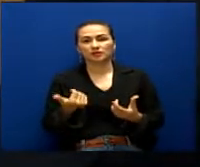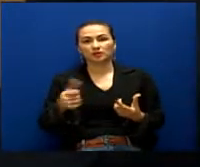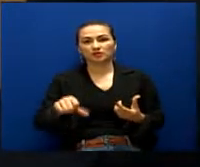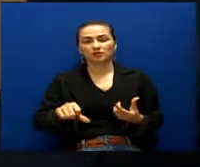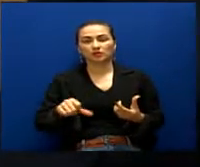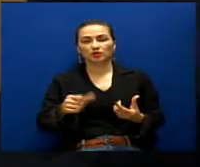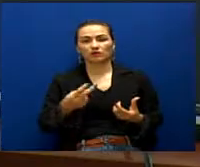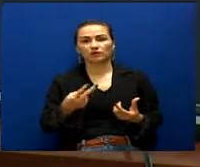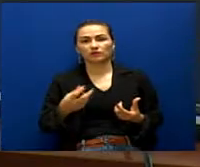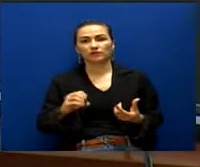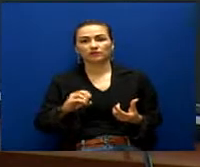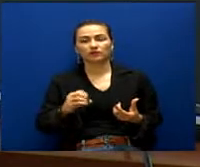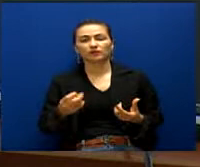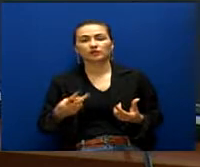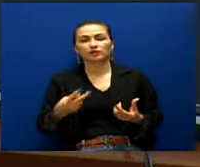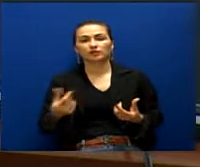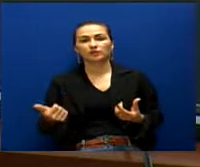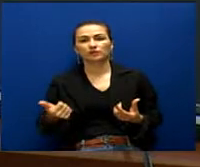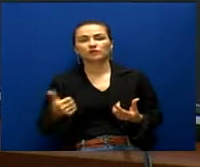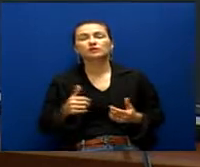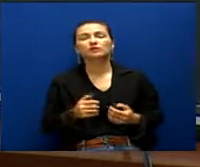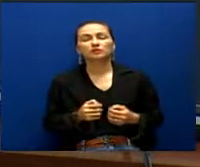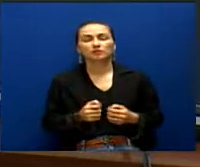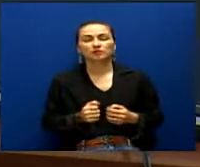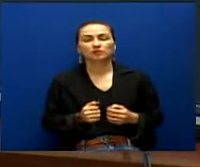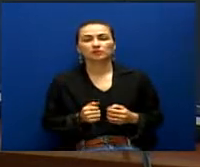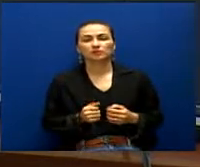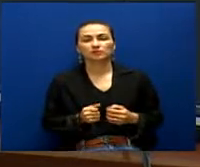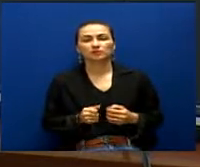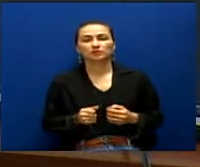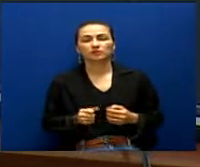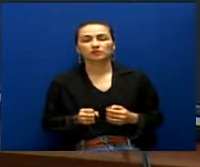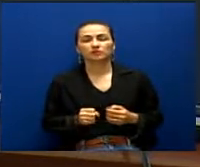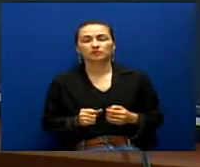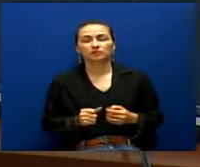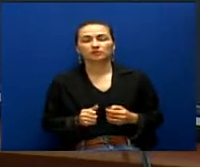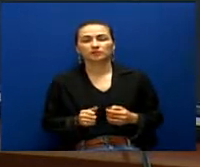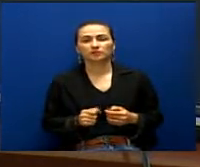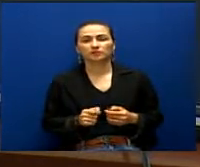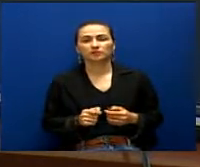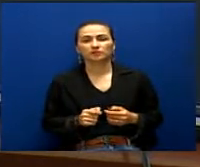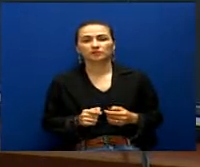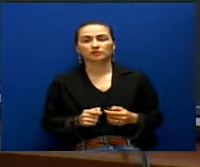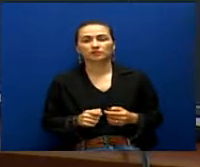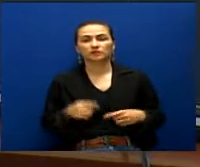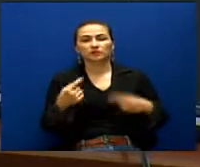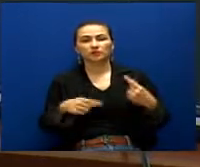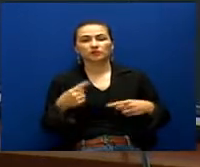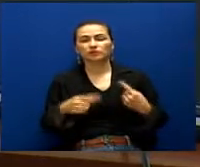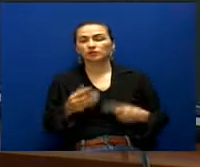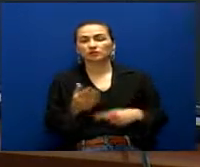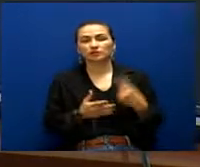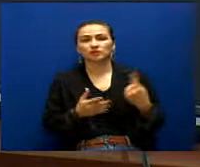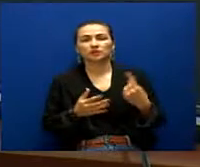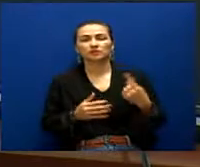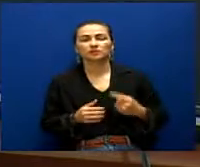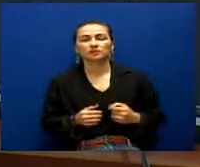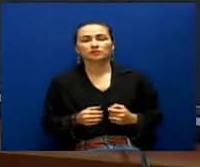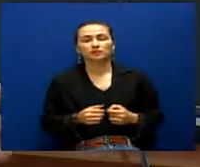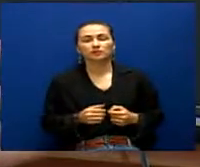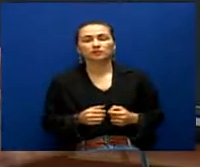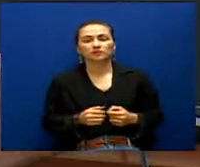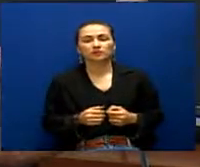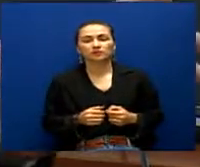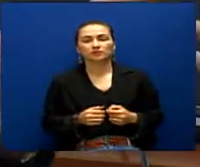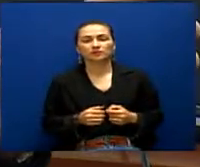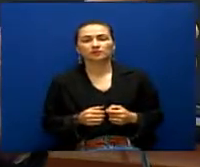a 23, a 24. A 3 e a 6 foi favorável, não? Eu não sei se foi favorável. Primeira discussão. É. Não, não estava com parecer favorável.